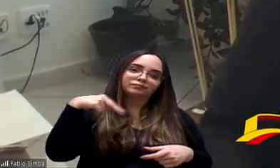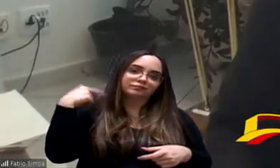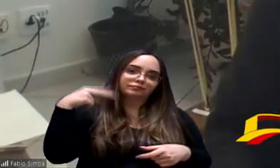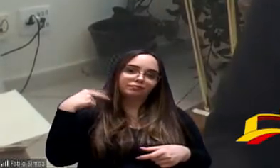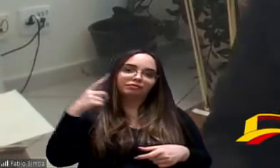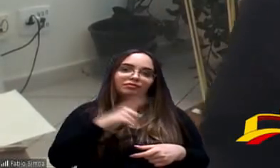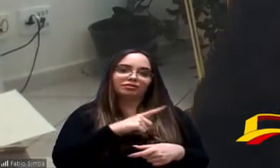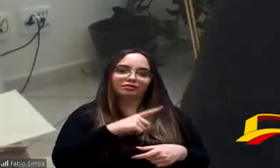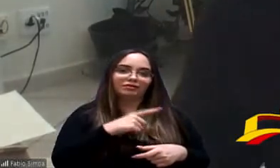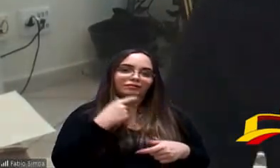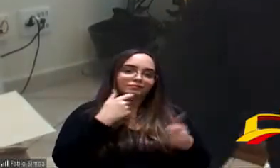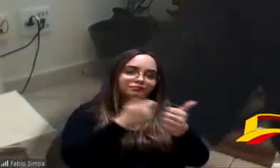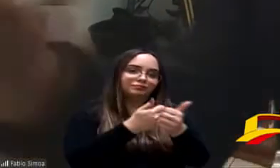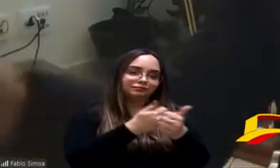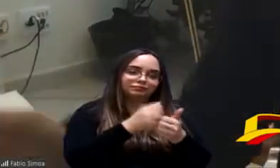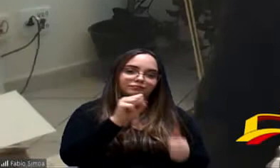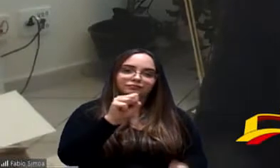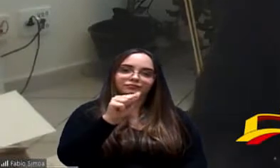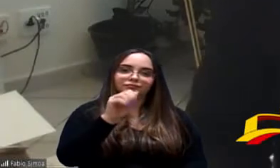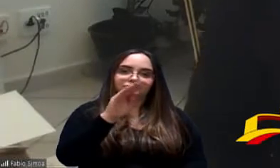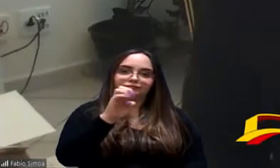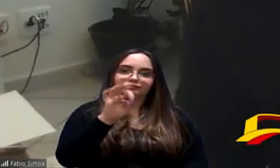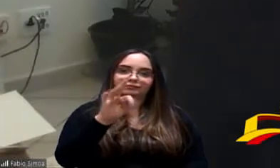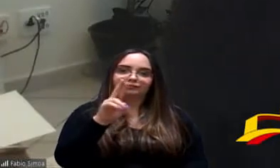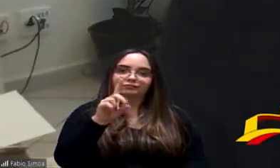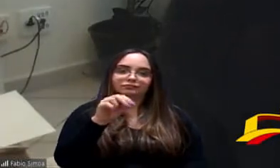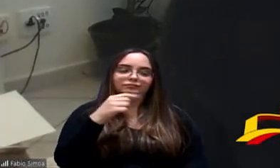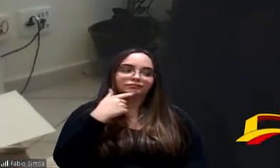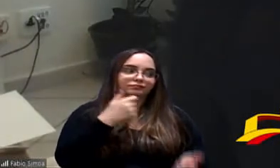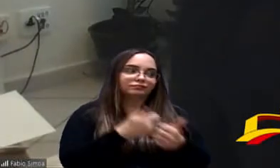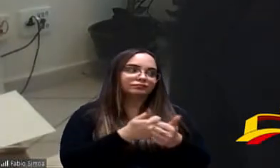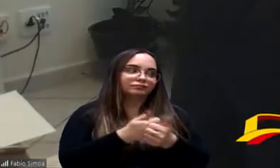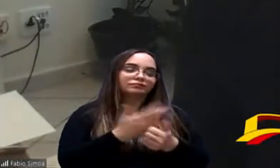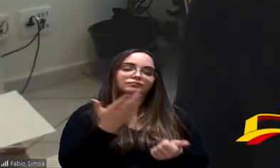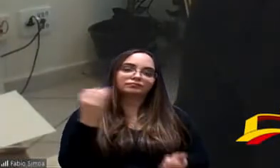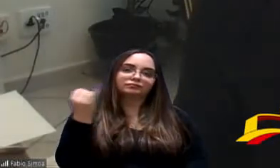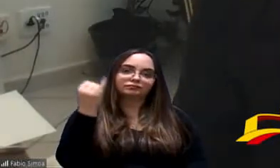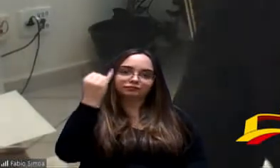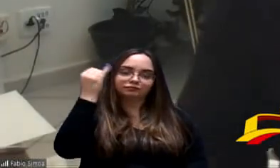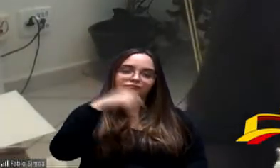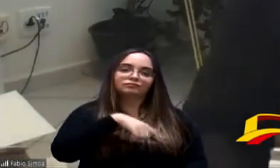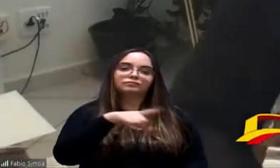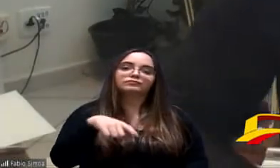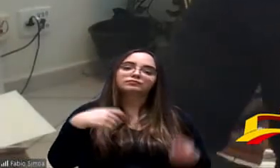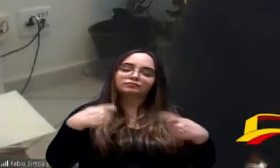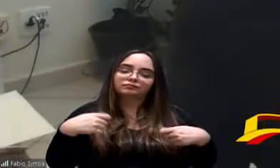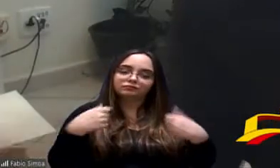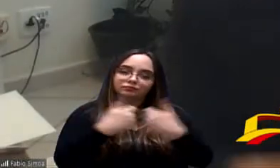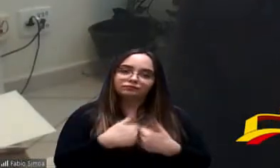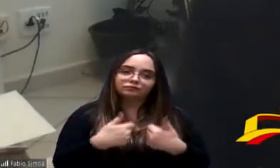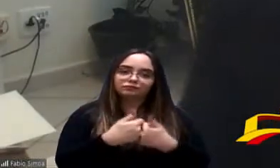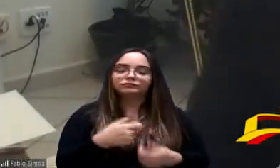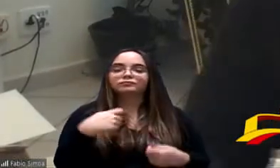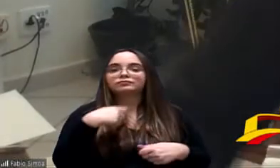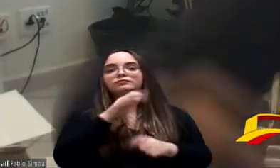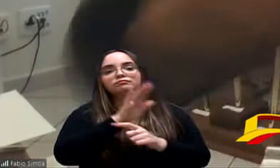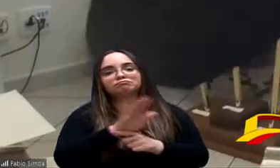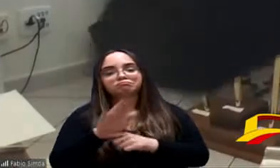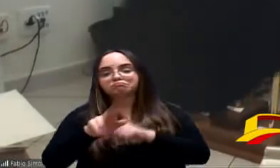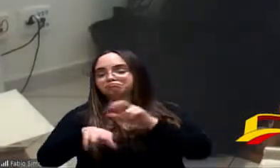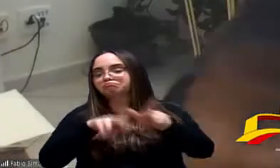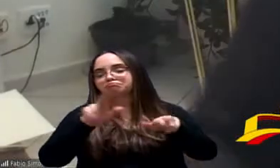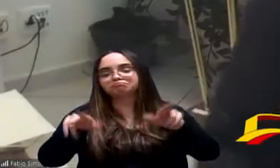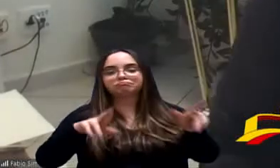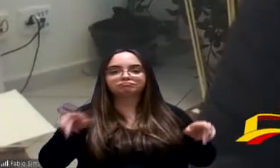um sabe-tudo próximo da sua região que você tem de onde mora, então é de extrema importância estar lutando. Pode ser para isso, pode ser para aquilo, pode ser para a